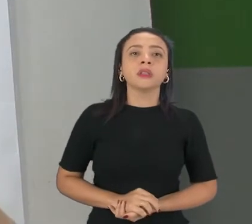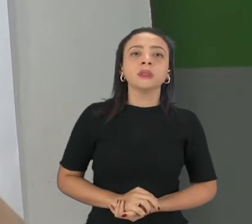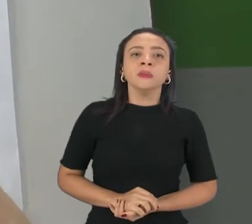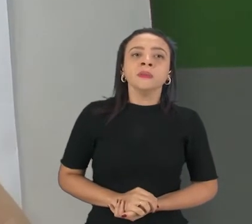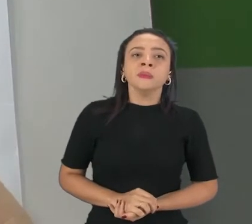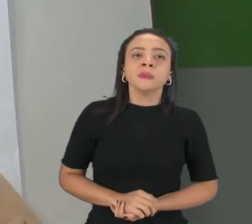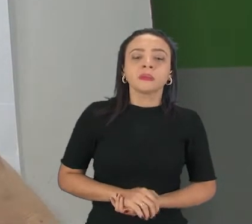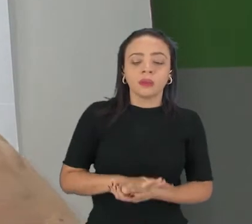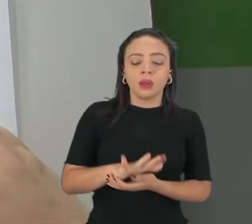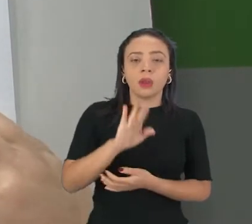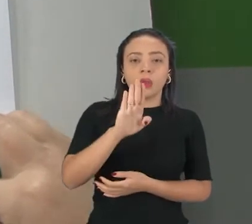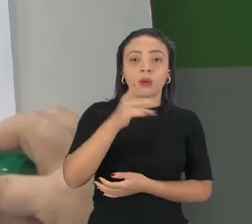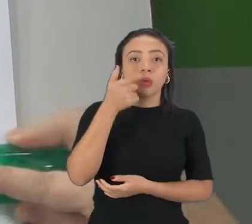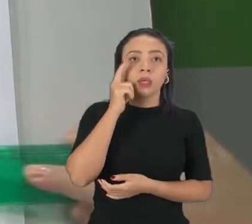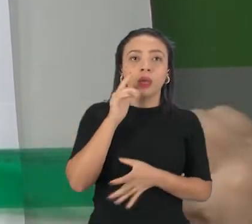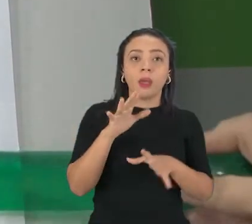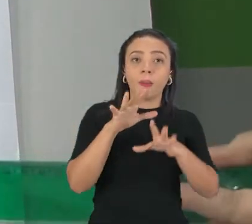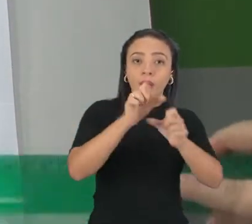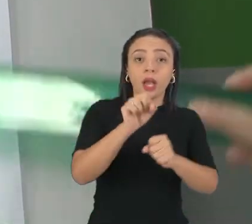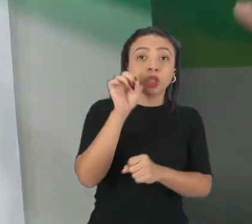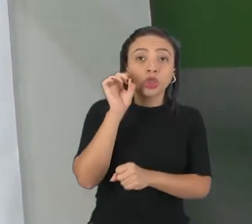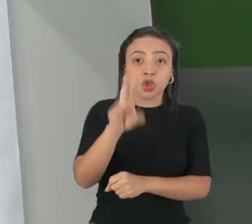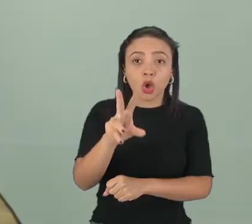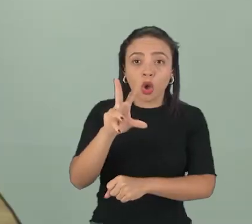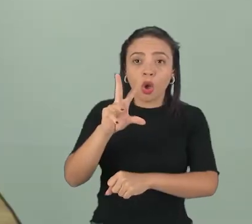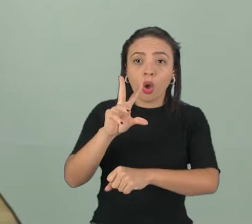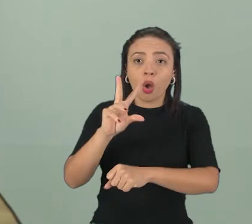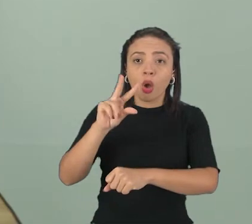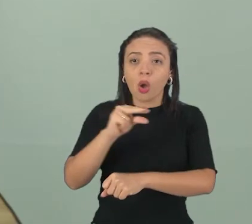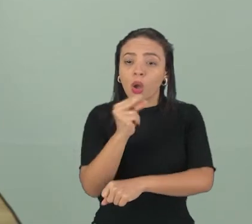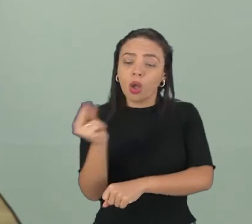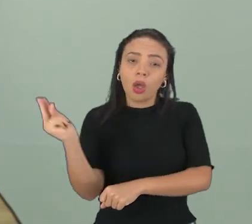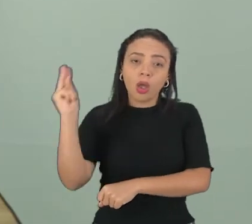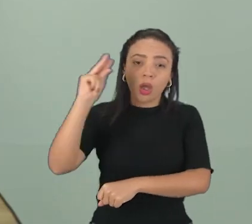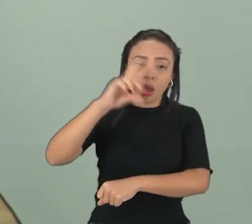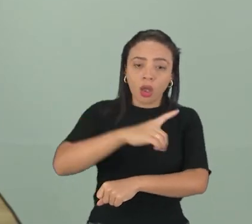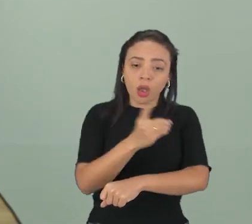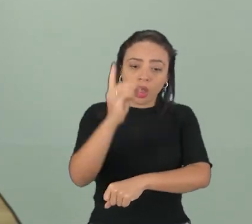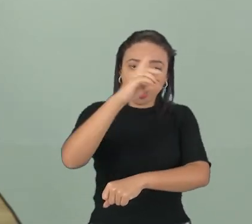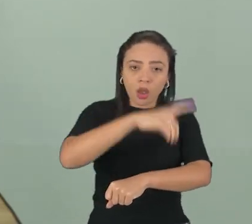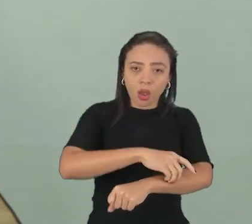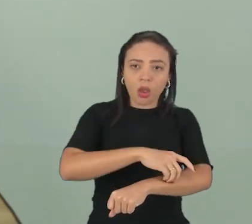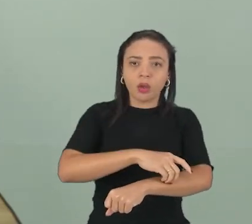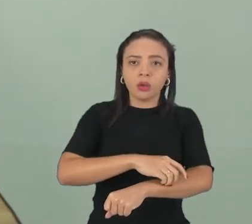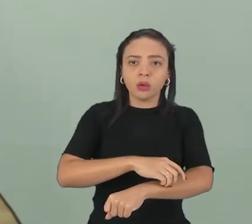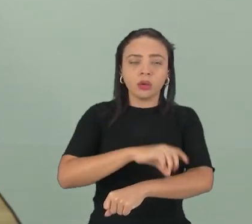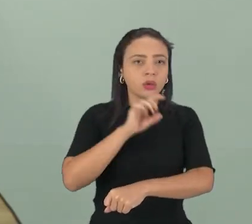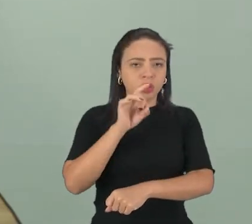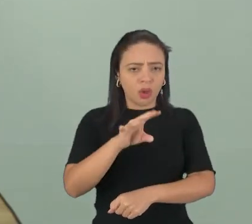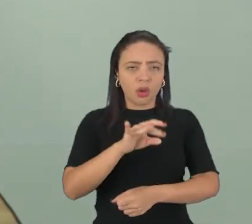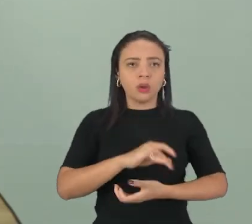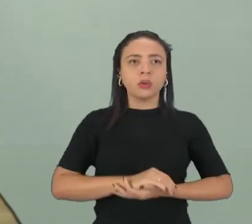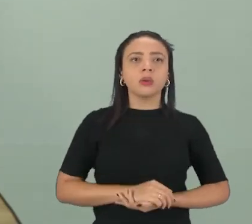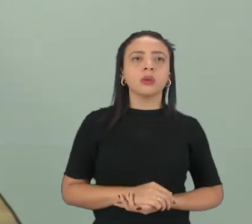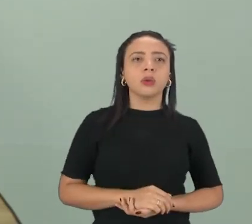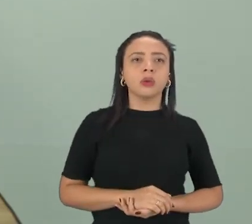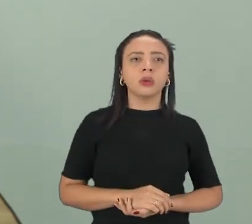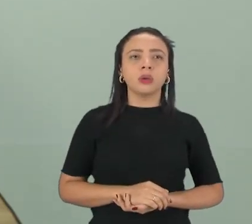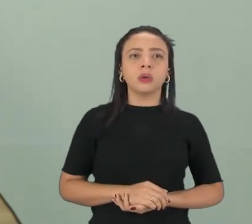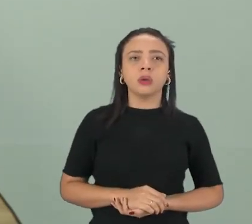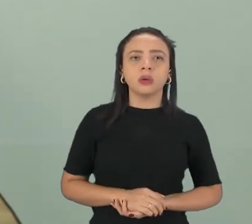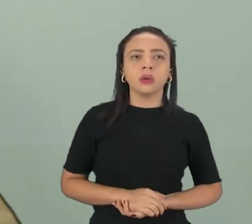farpados. Captura apenas os insetos? Será que é porque ele captura os insetos que ele é prevenido? Ele